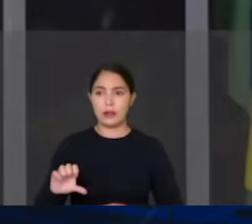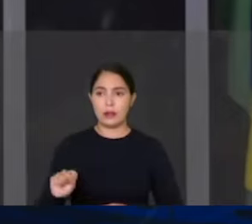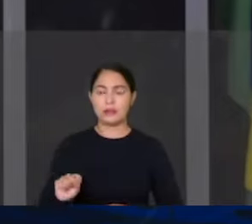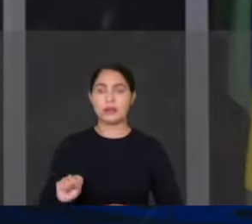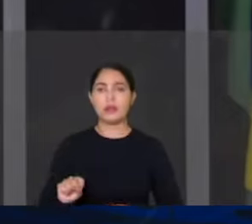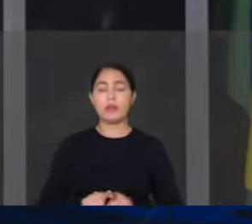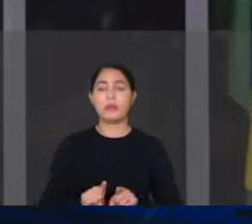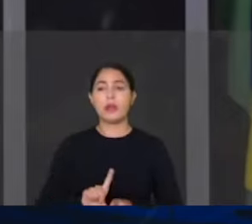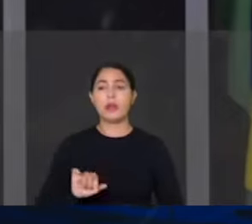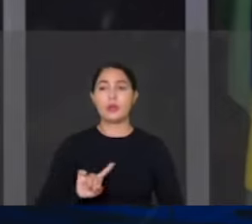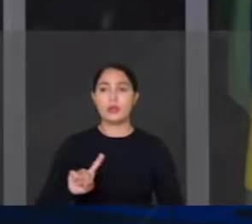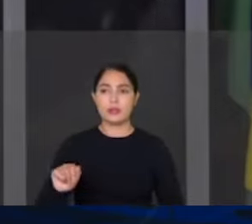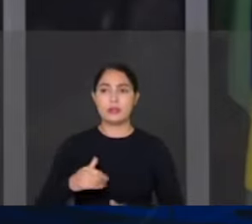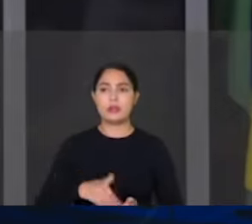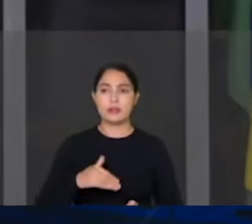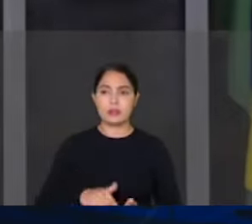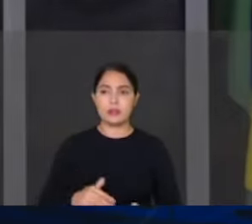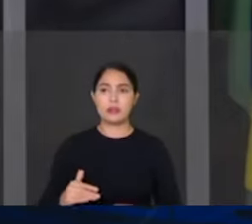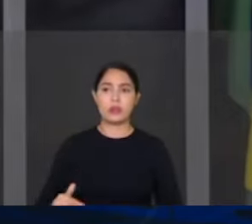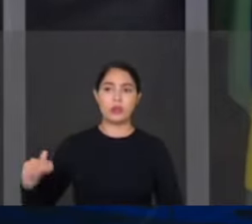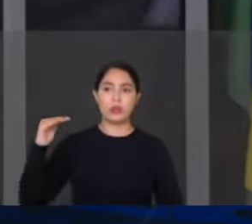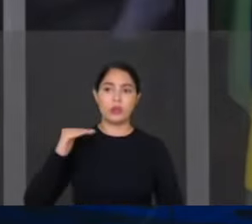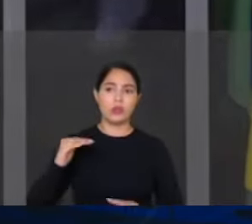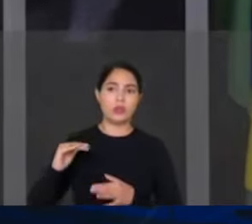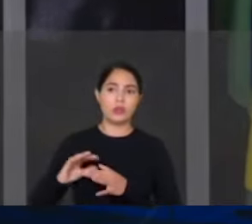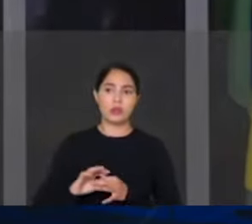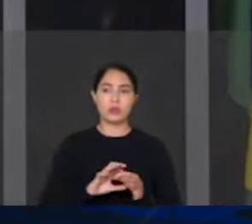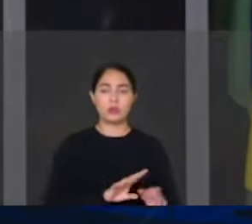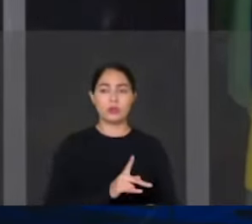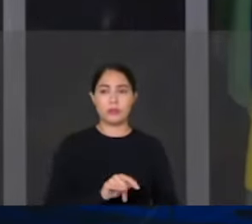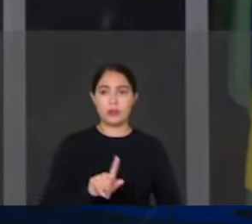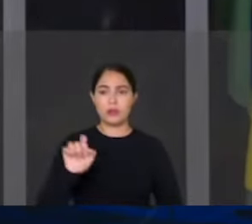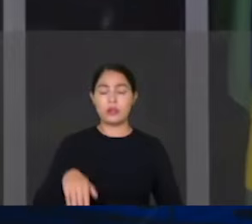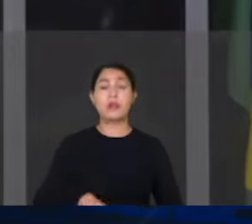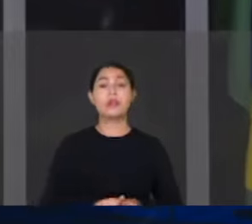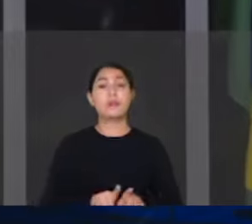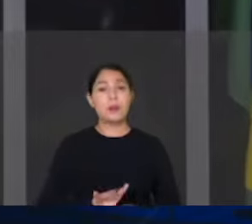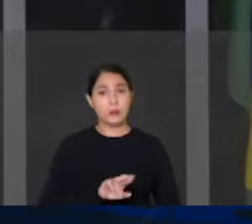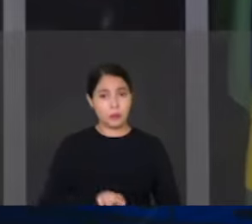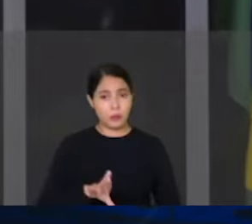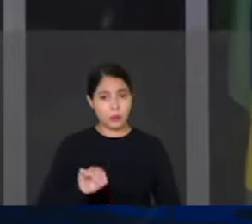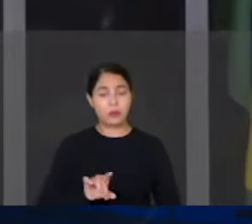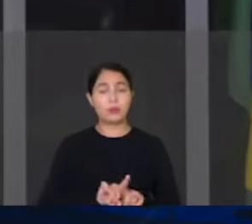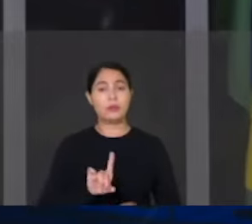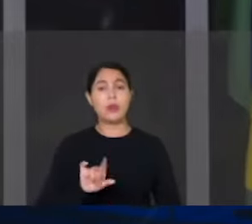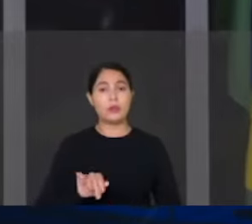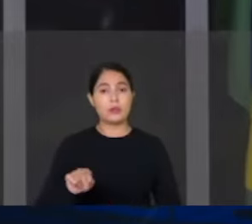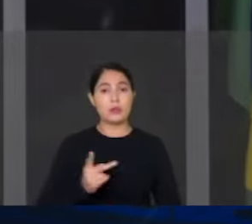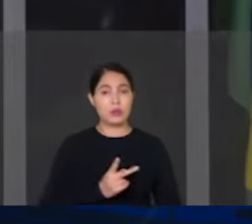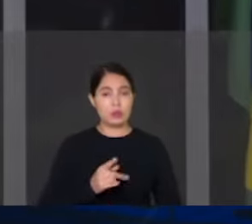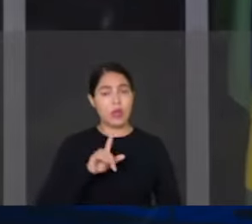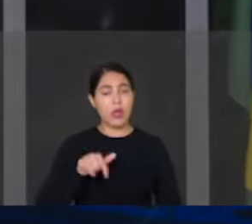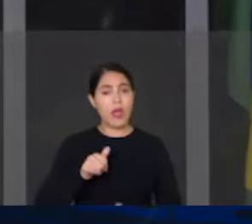Parente, secretária da Autoridade Brasileira de Controle e Dopagem, o Bruno e a Luísa também atletas olímpicos, o Bruno de handebol e